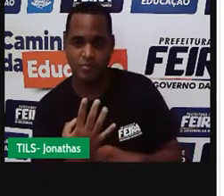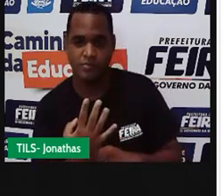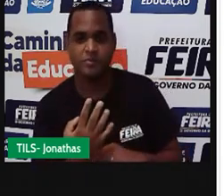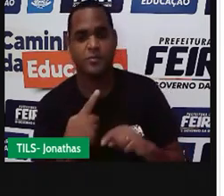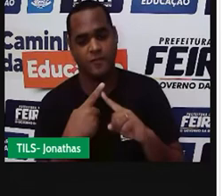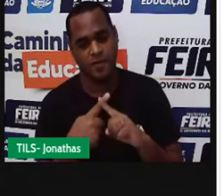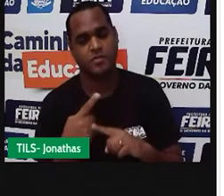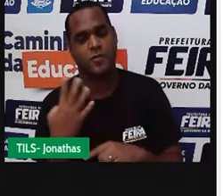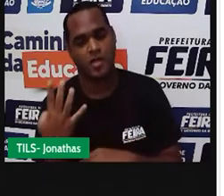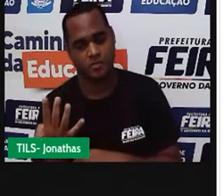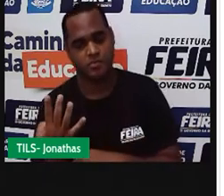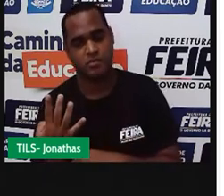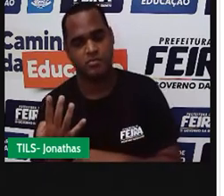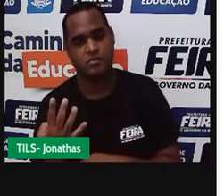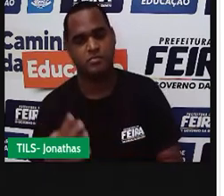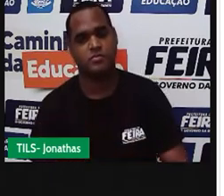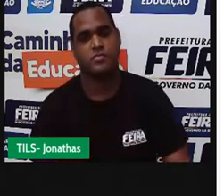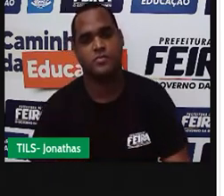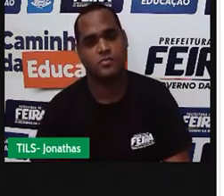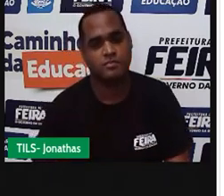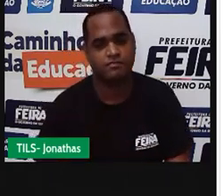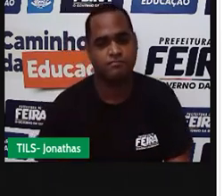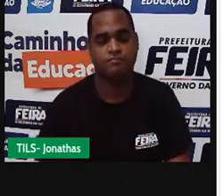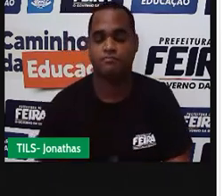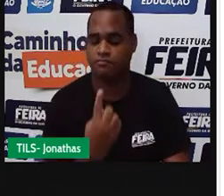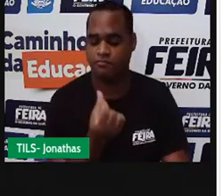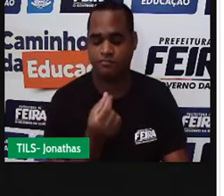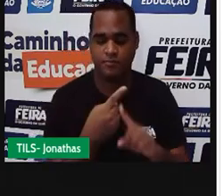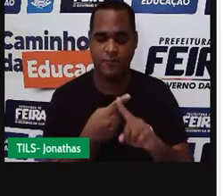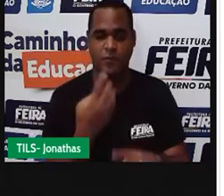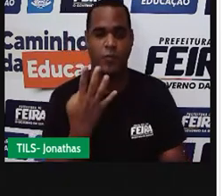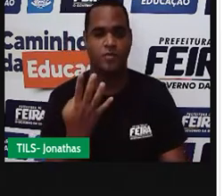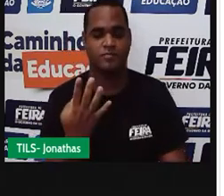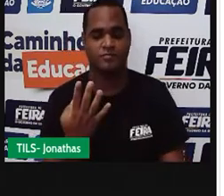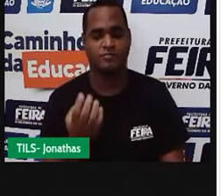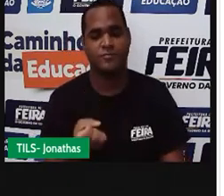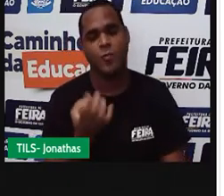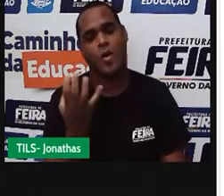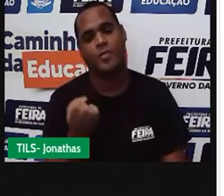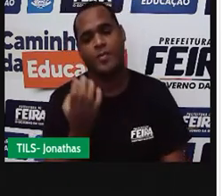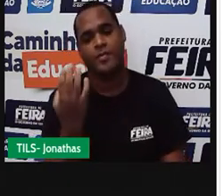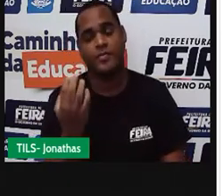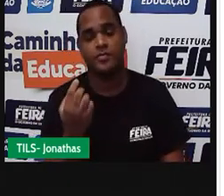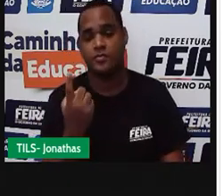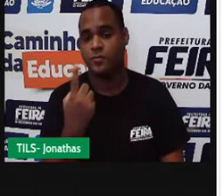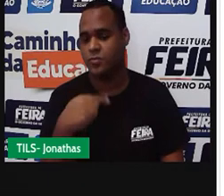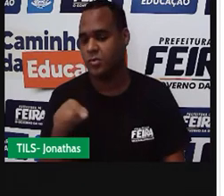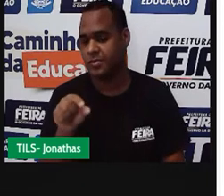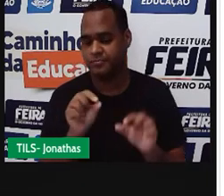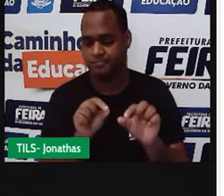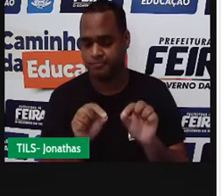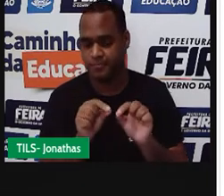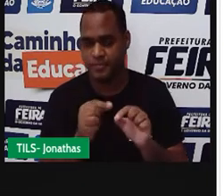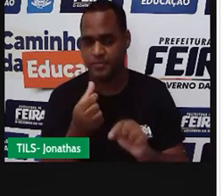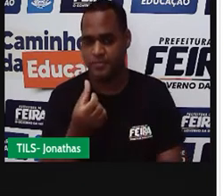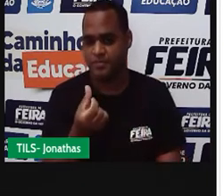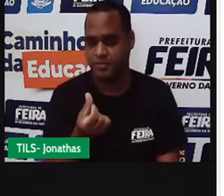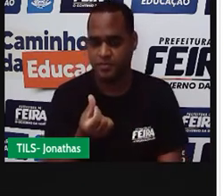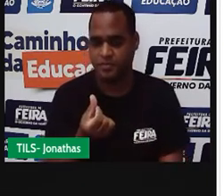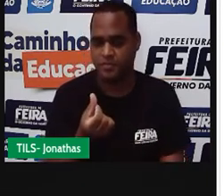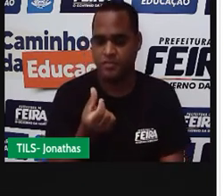4 e 16 e 16 X4 quando a gente fizer isso vai dar